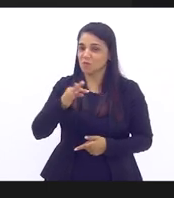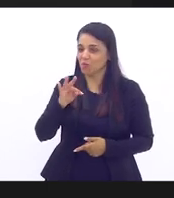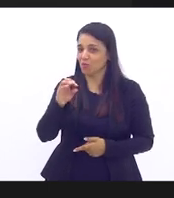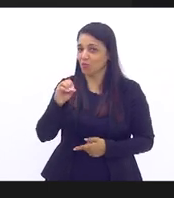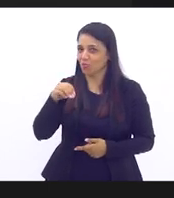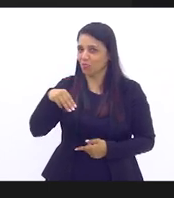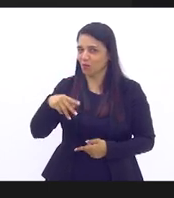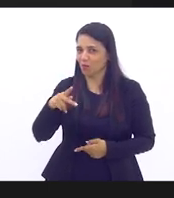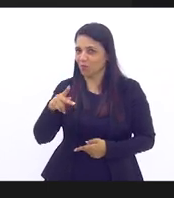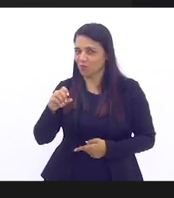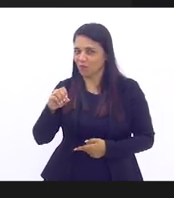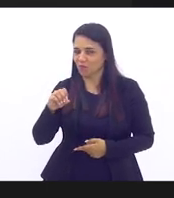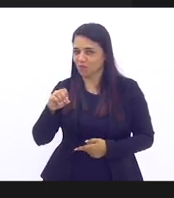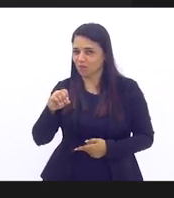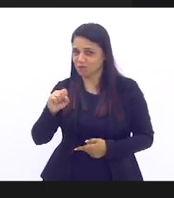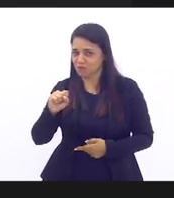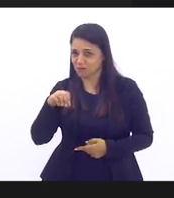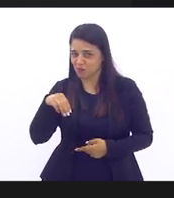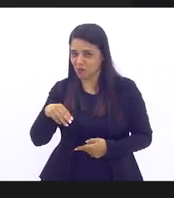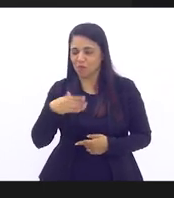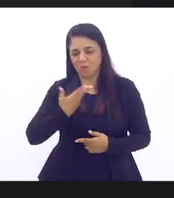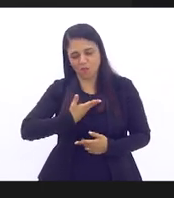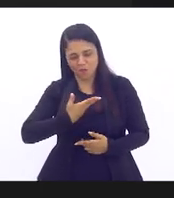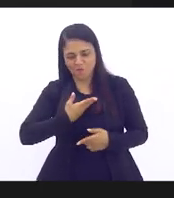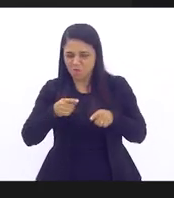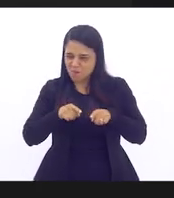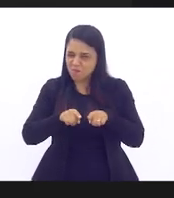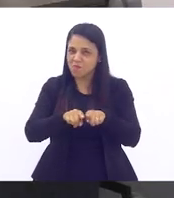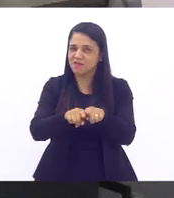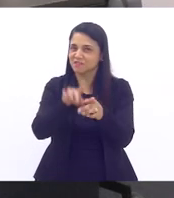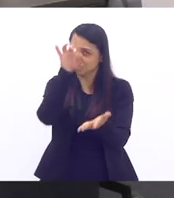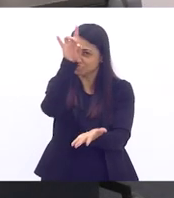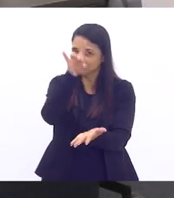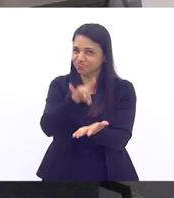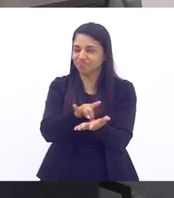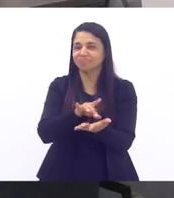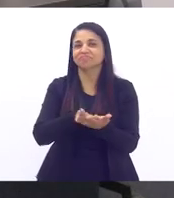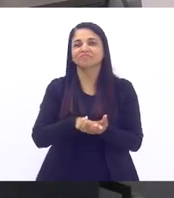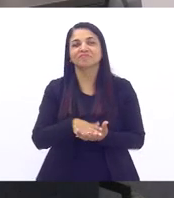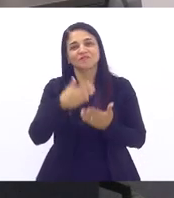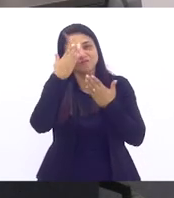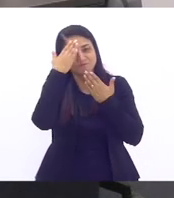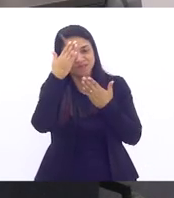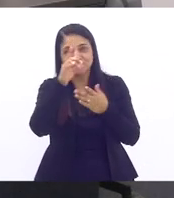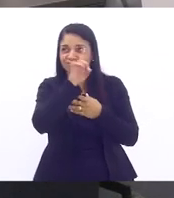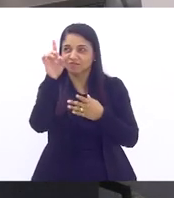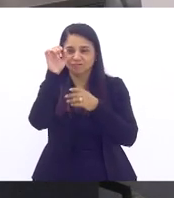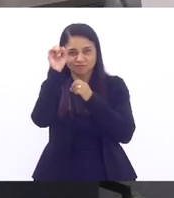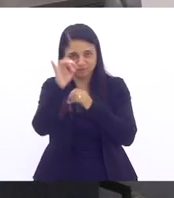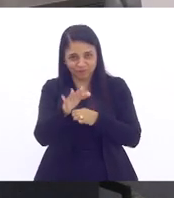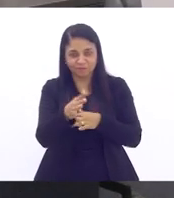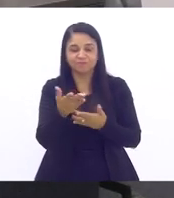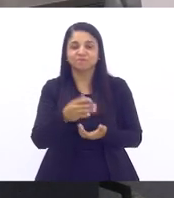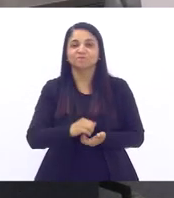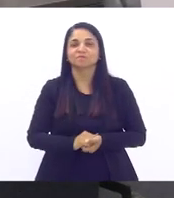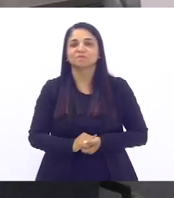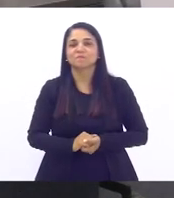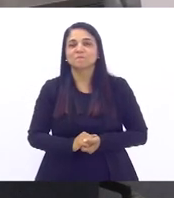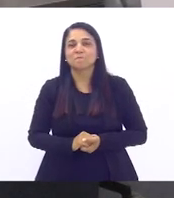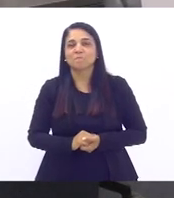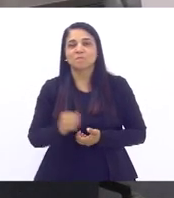para o nosso Parceiro fiel embora Obrigado meu irmão fica com Deus bem passar a palavra